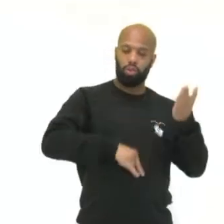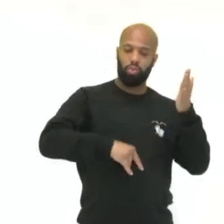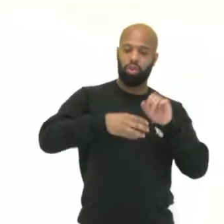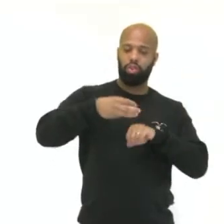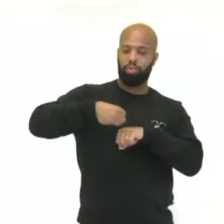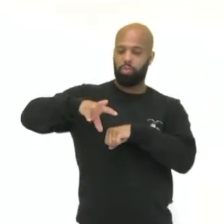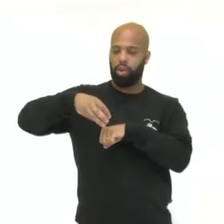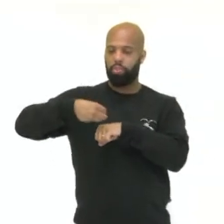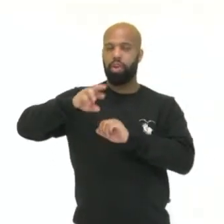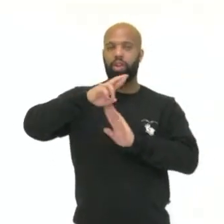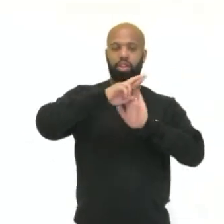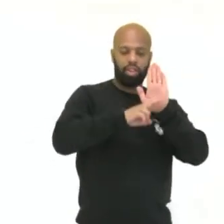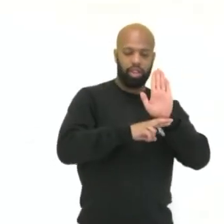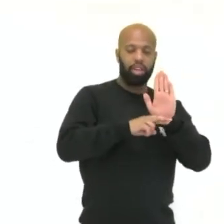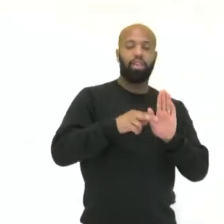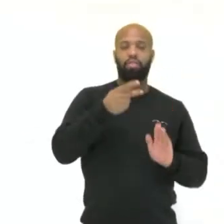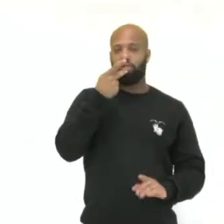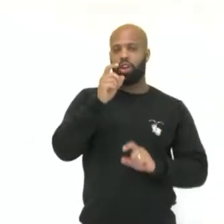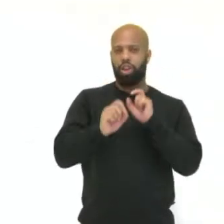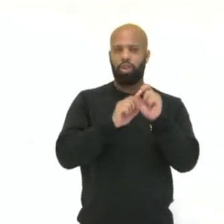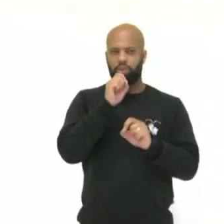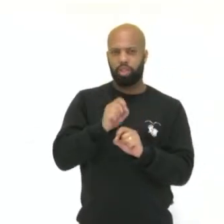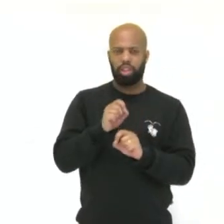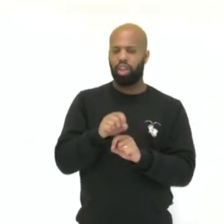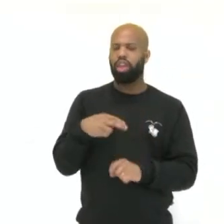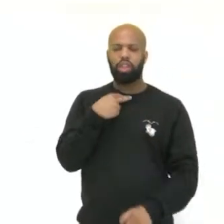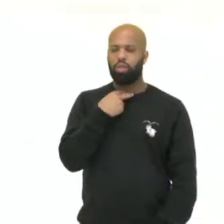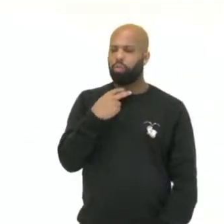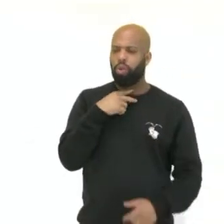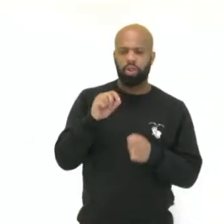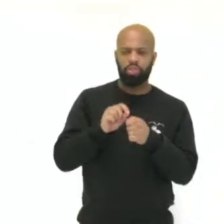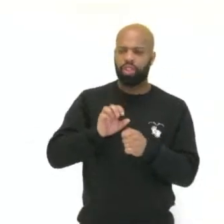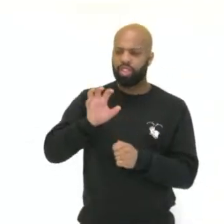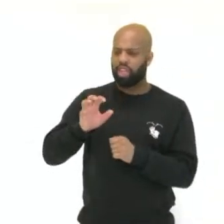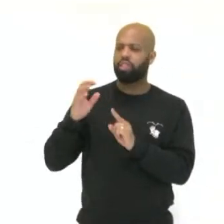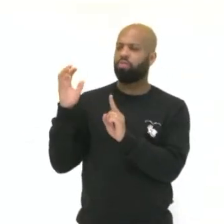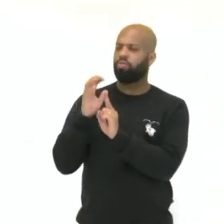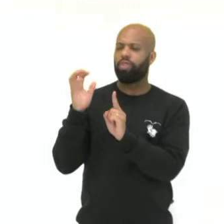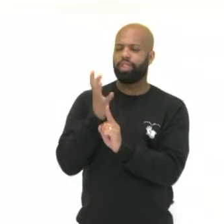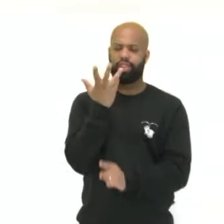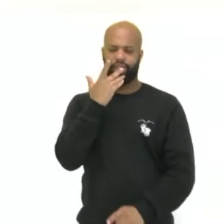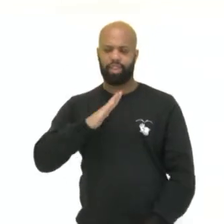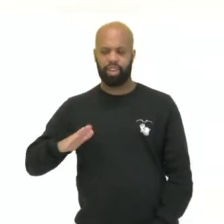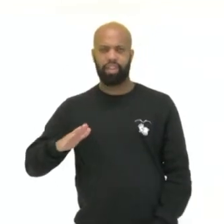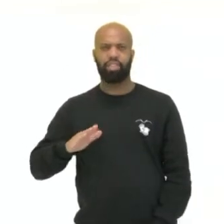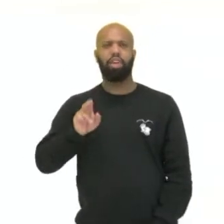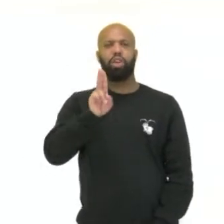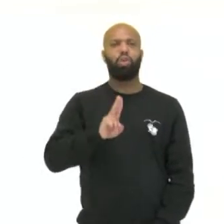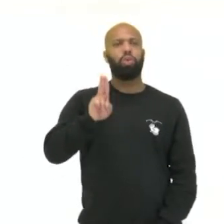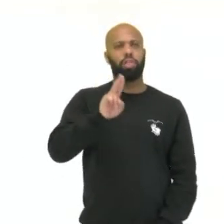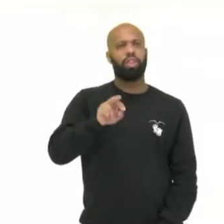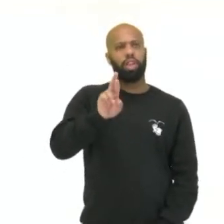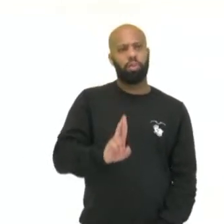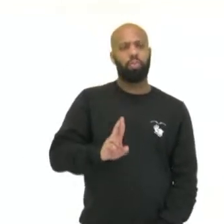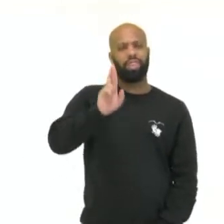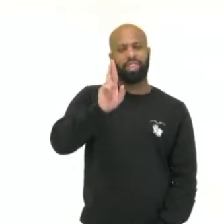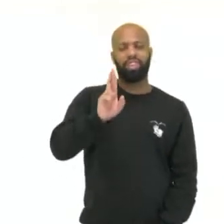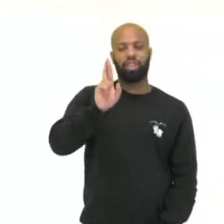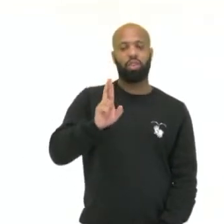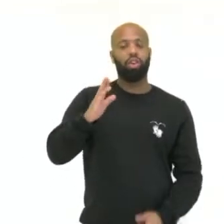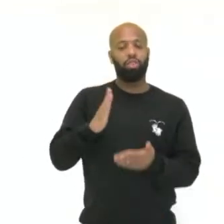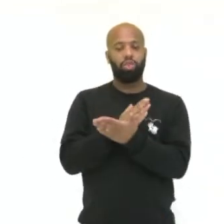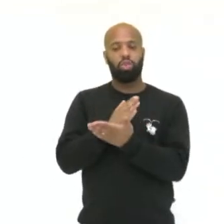normativo considera abusiva a intenção de persuasão dos pequenos, por meio da representação de